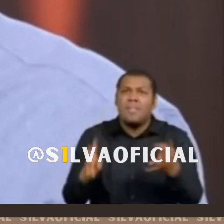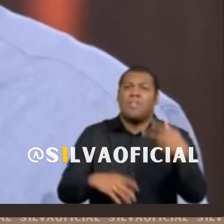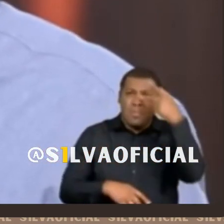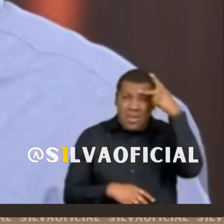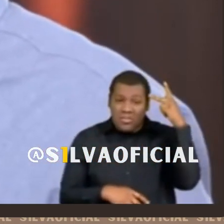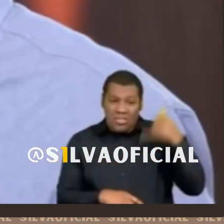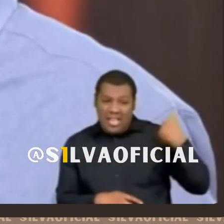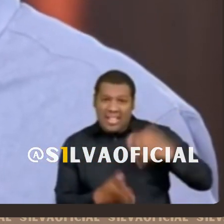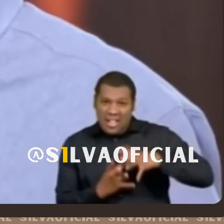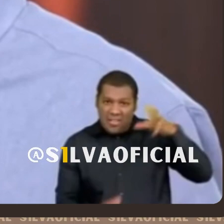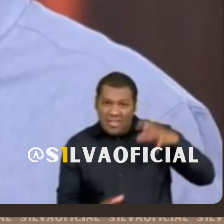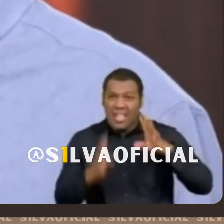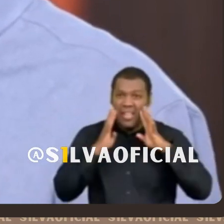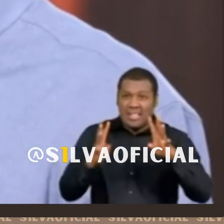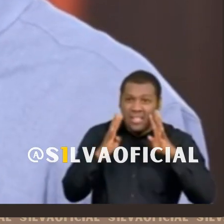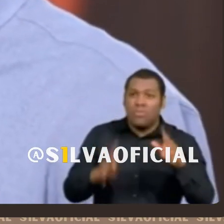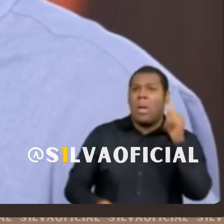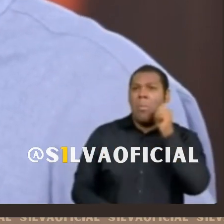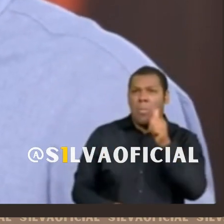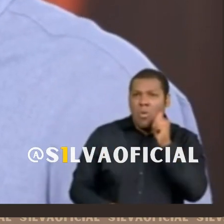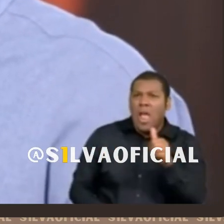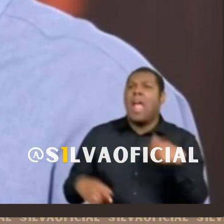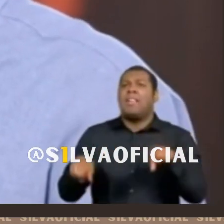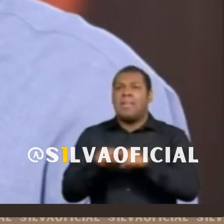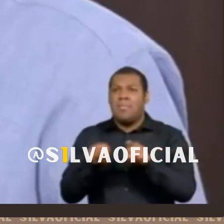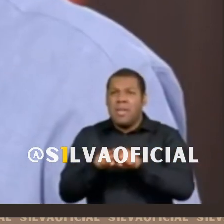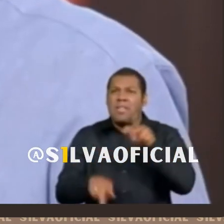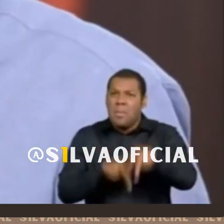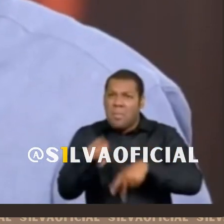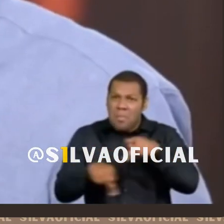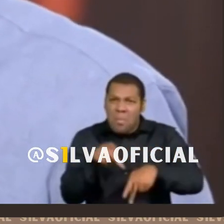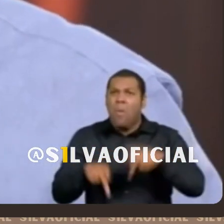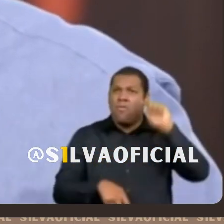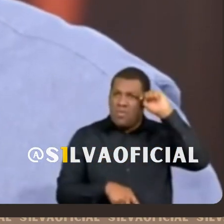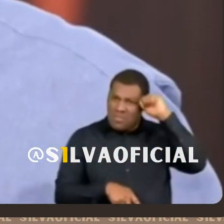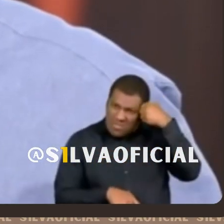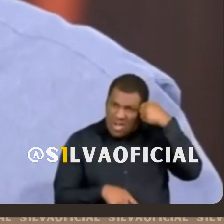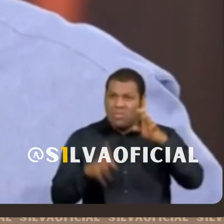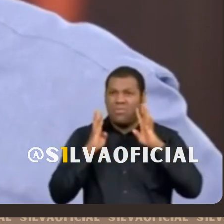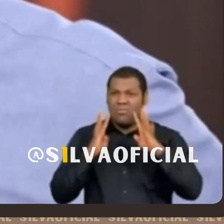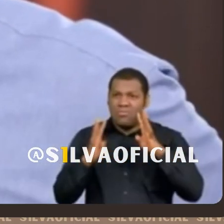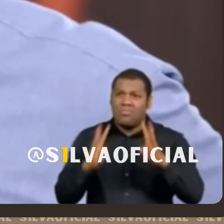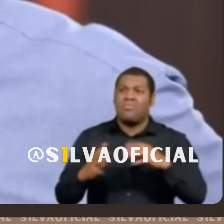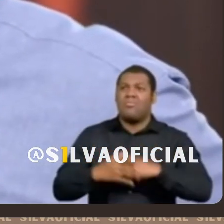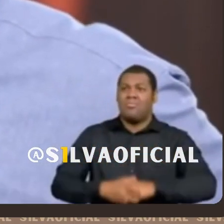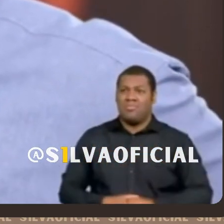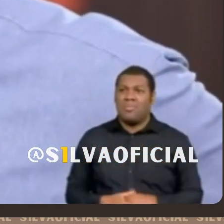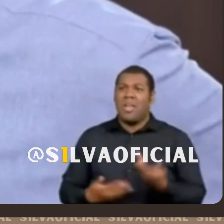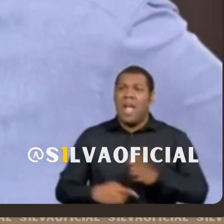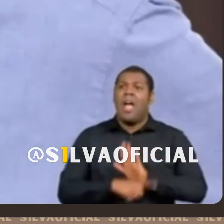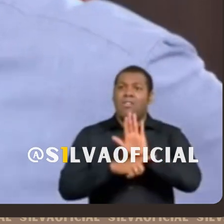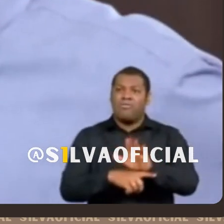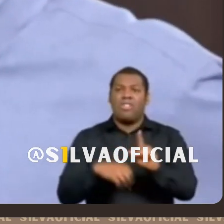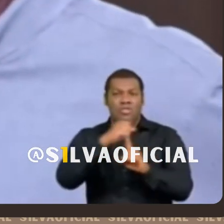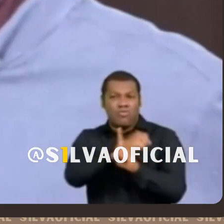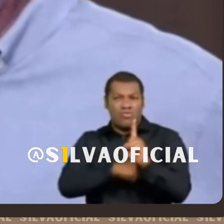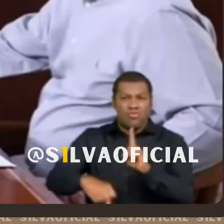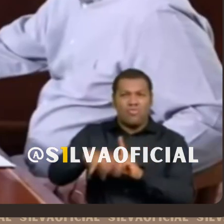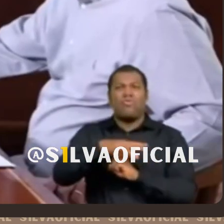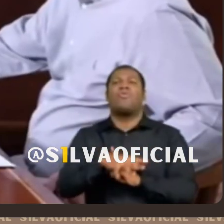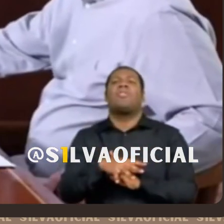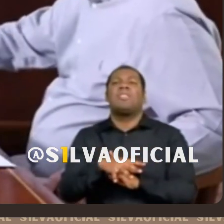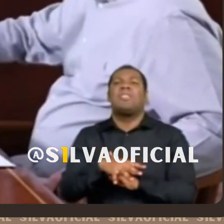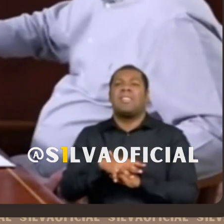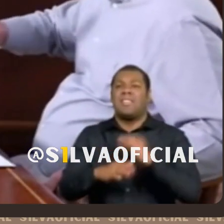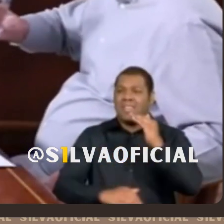todo mundo tem que ser ouvido para a gente poder construir essa sociedade que é a sociedade dos nossos sonhos. Esse investimento